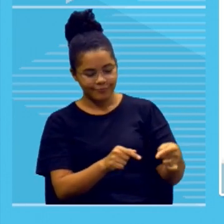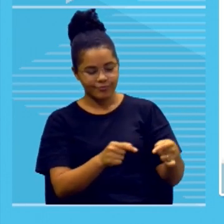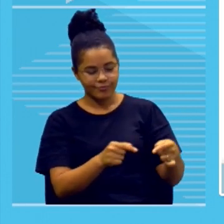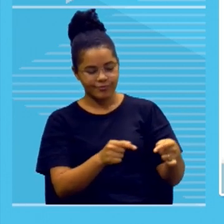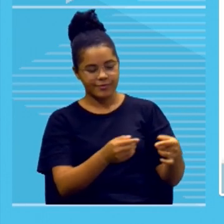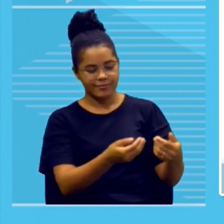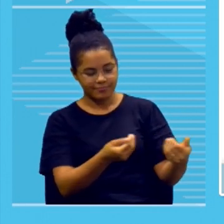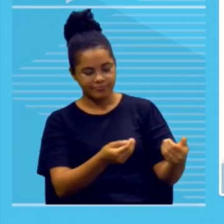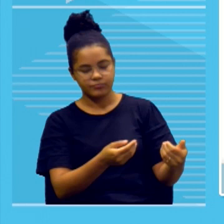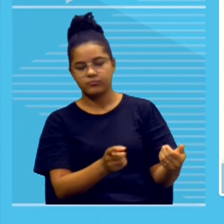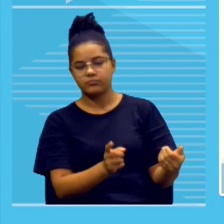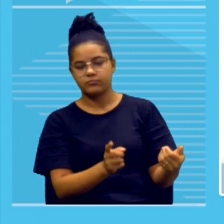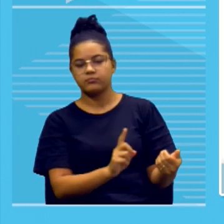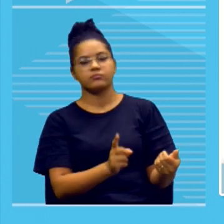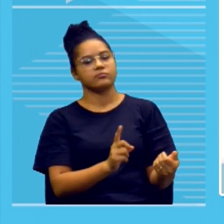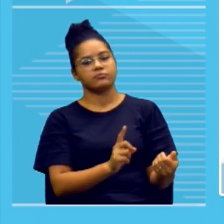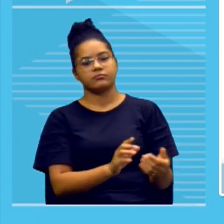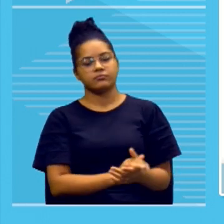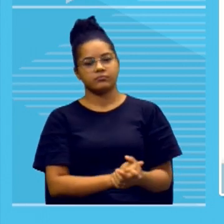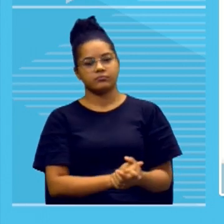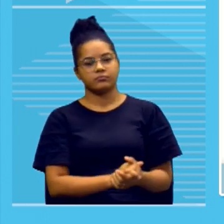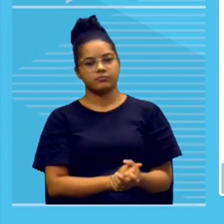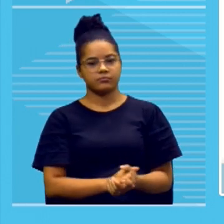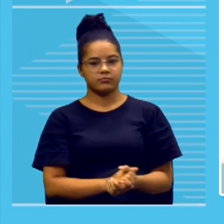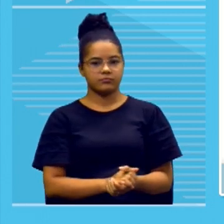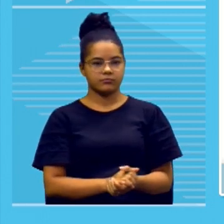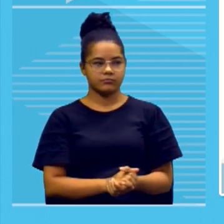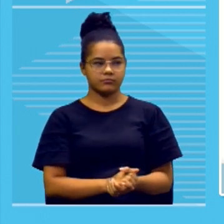quiser enfatizar, você pode botar uma vírgula lá.